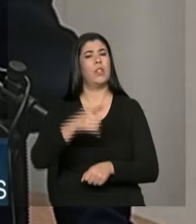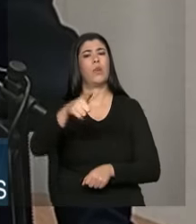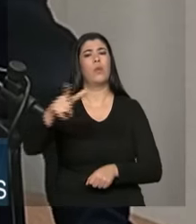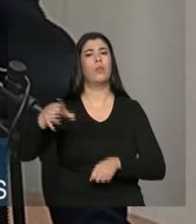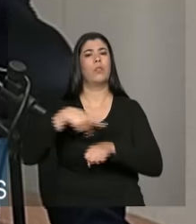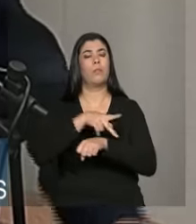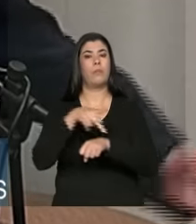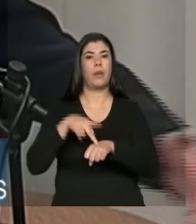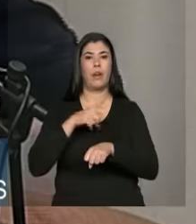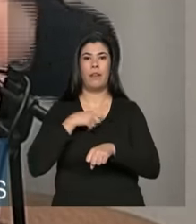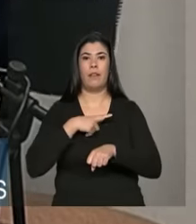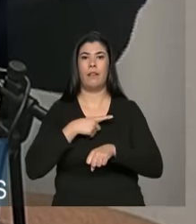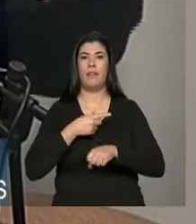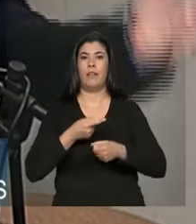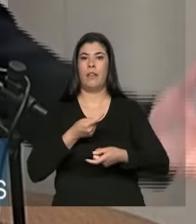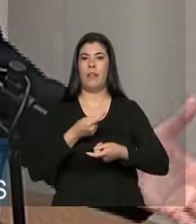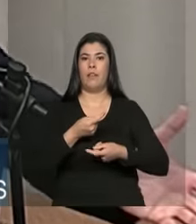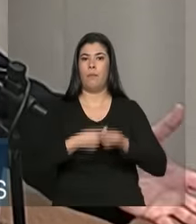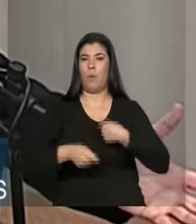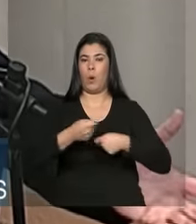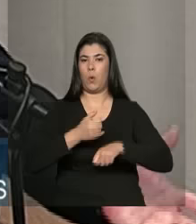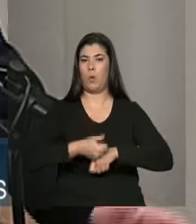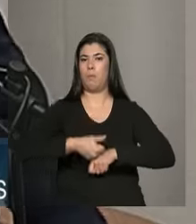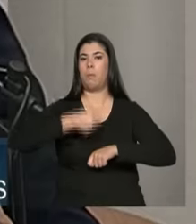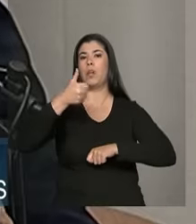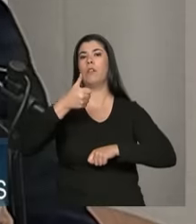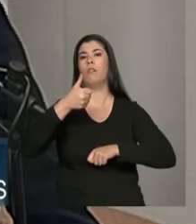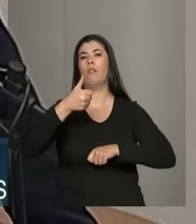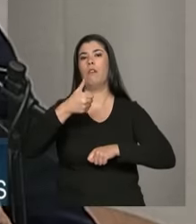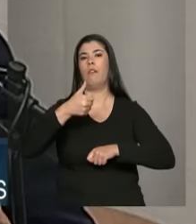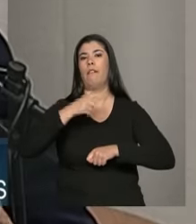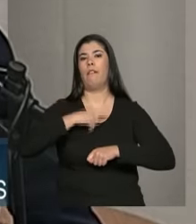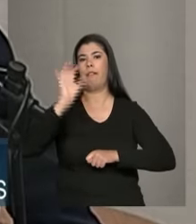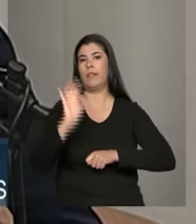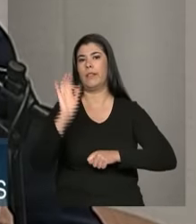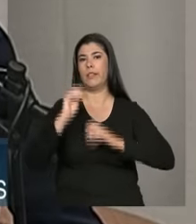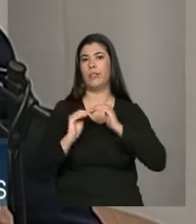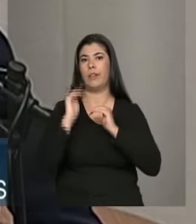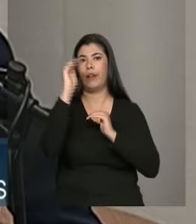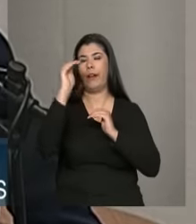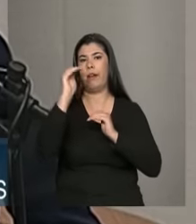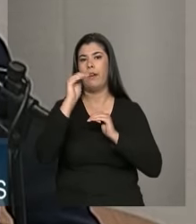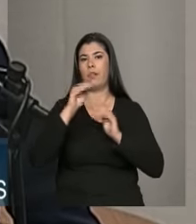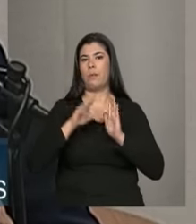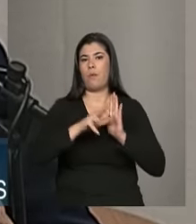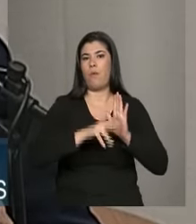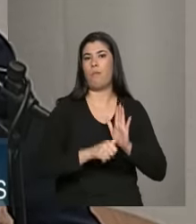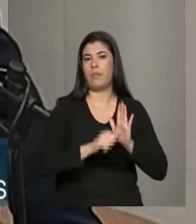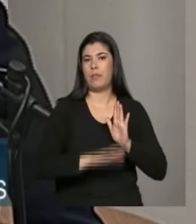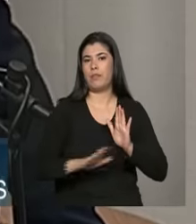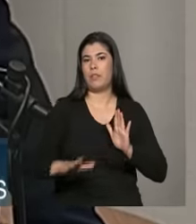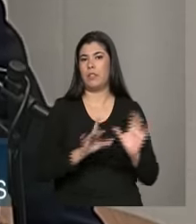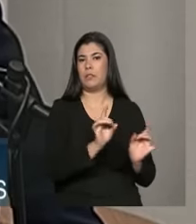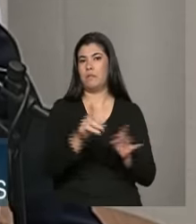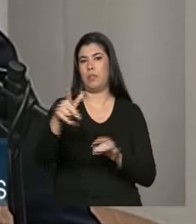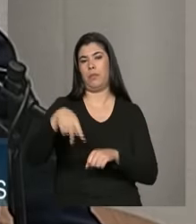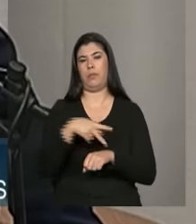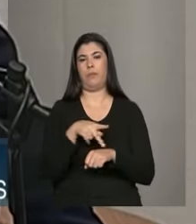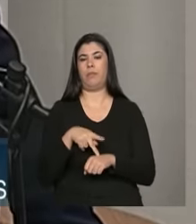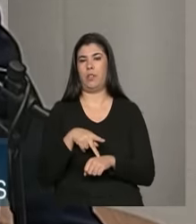condições econômicas muito superiores a a Às nossas né Eh uma outra coisa importante é o